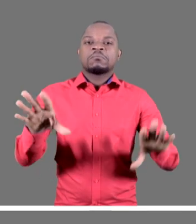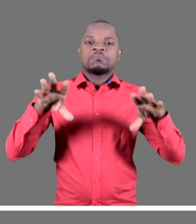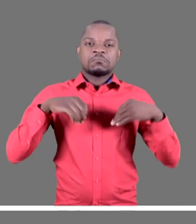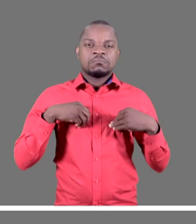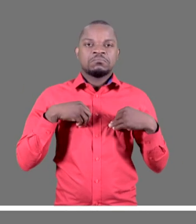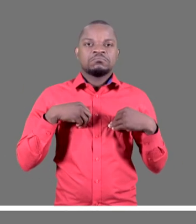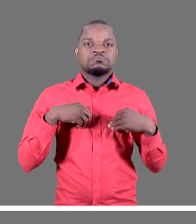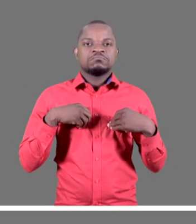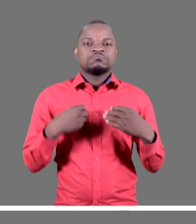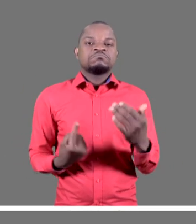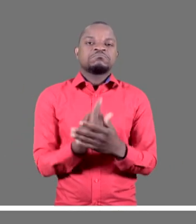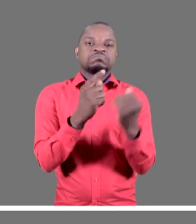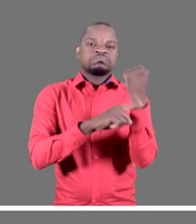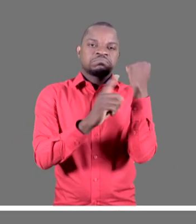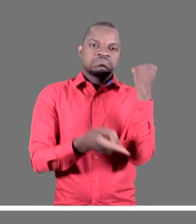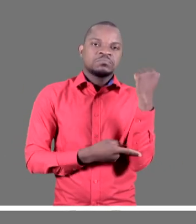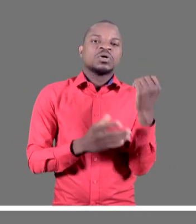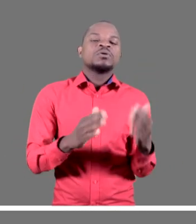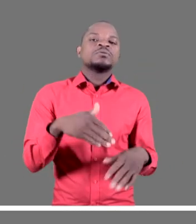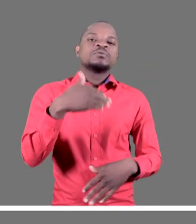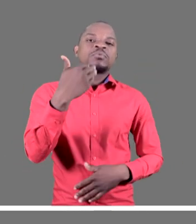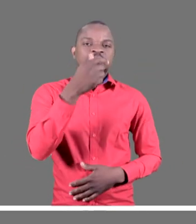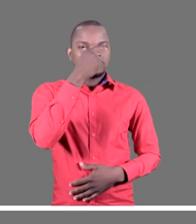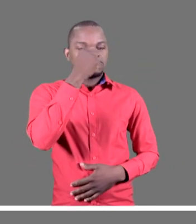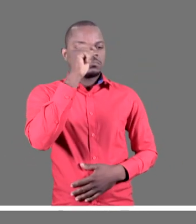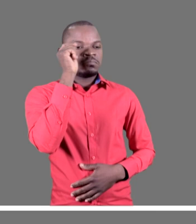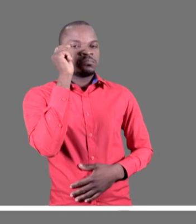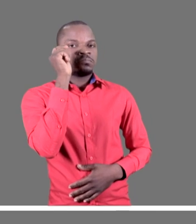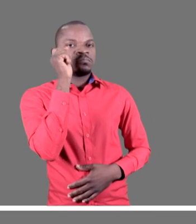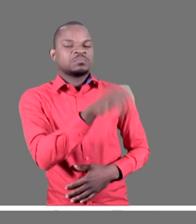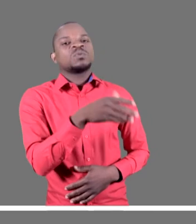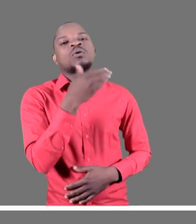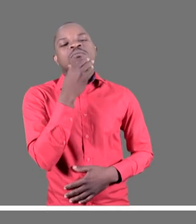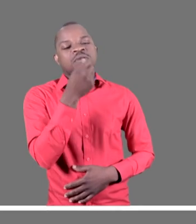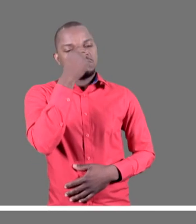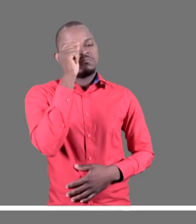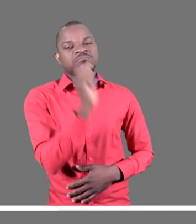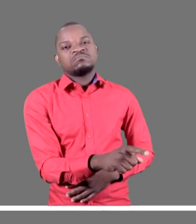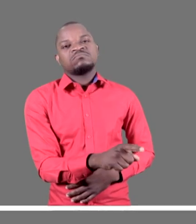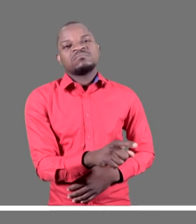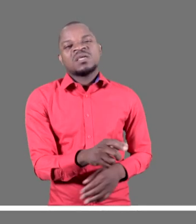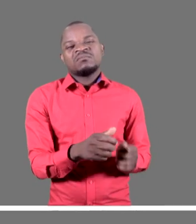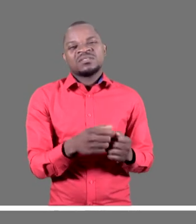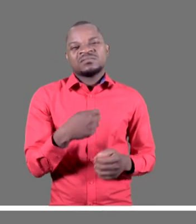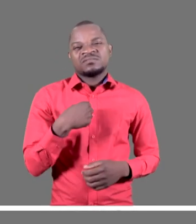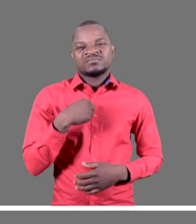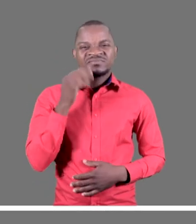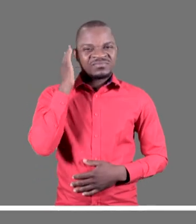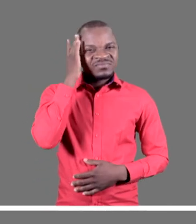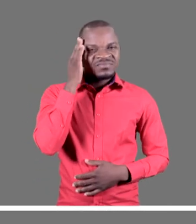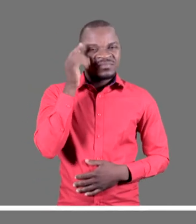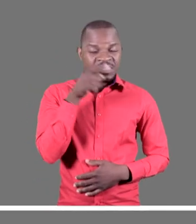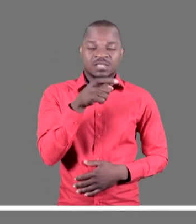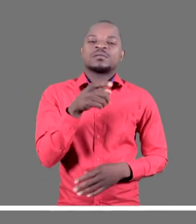são abandonadas posteriormente. Quando elas ficam grávidas, são abandonadas. Para mim, eu penso que isto é uma outra